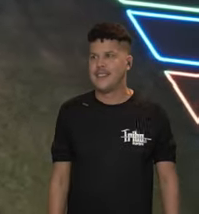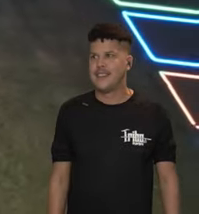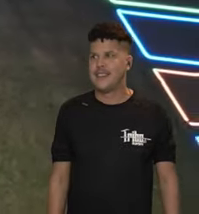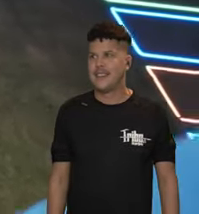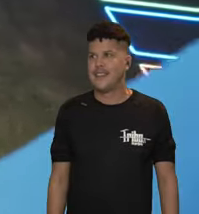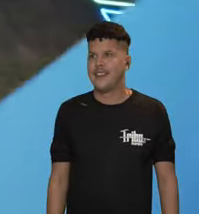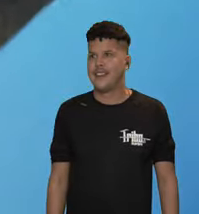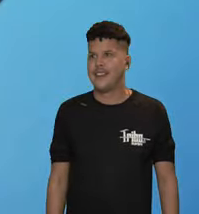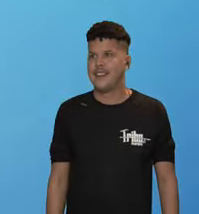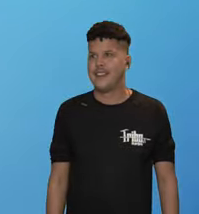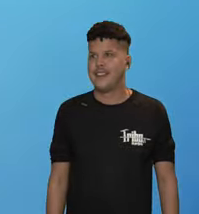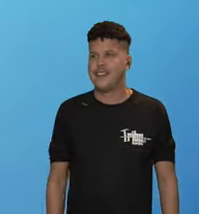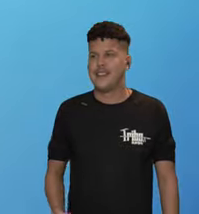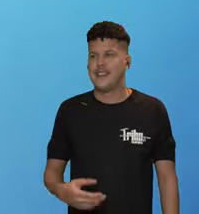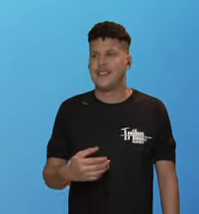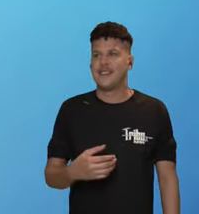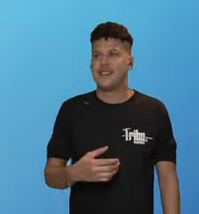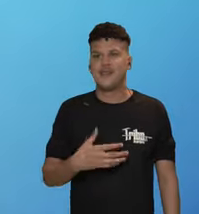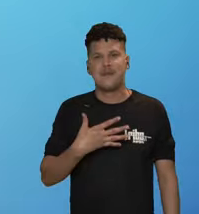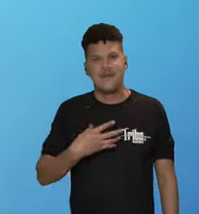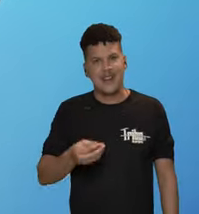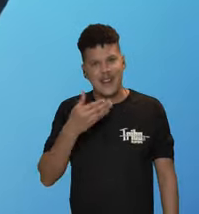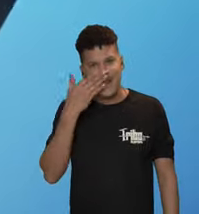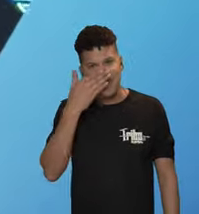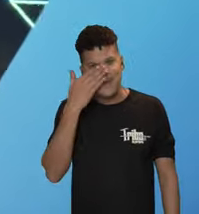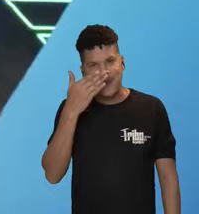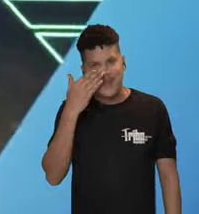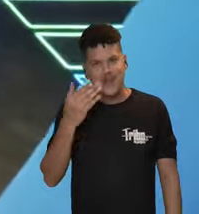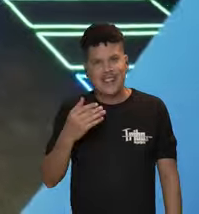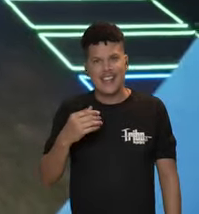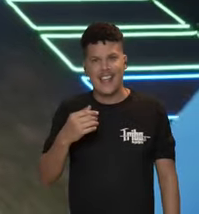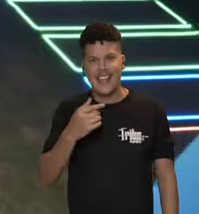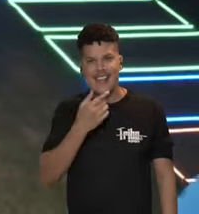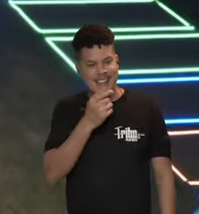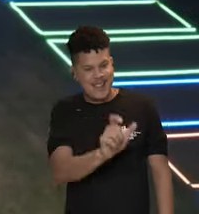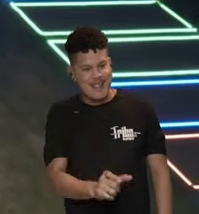Ah, filha da puta, velho. O bicho é doido, mano.